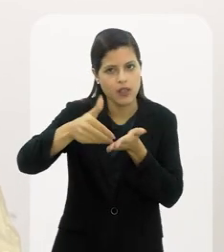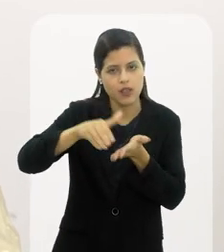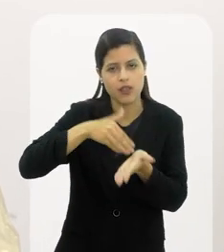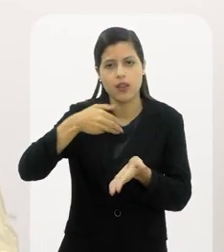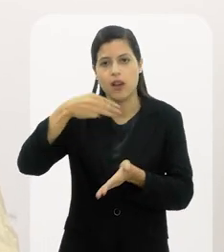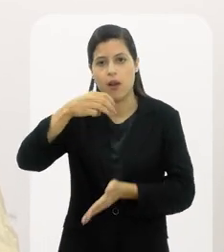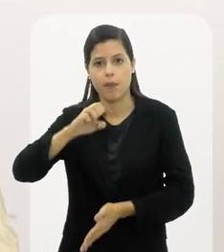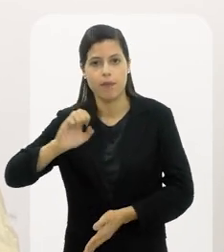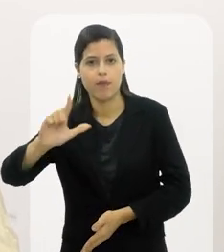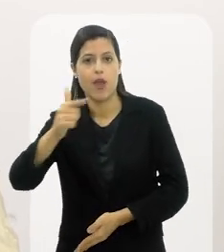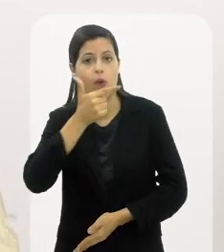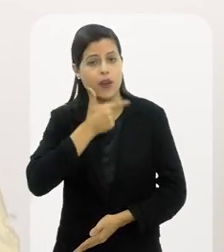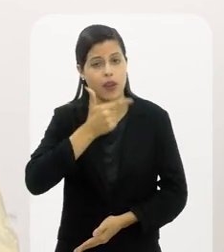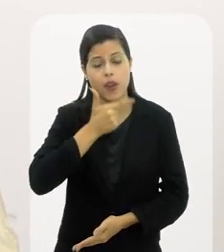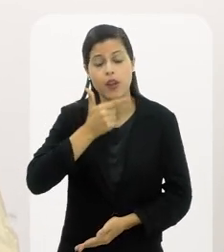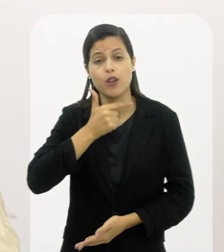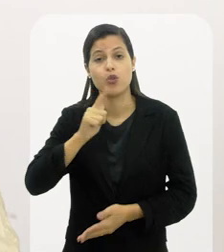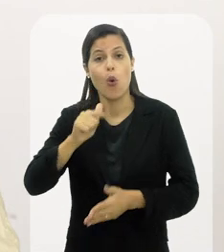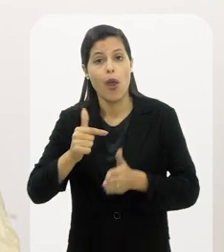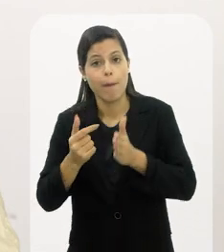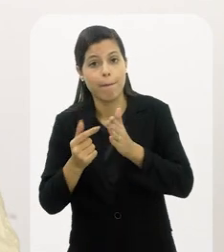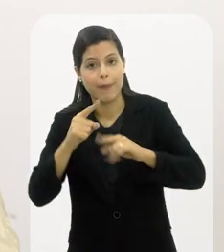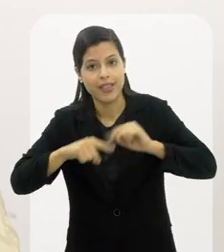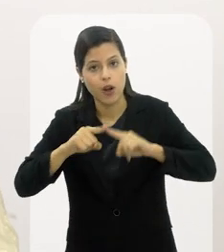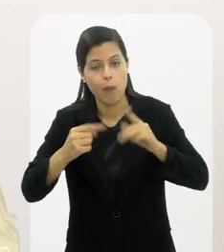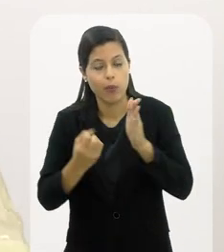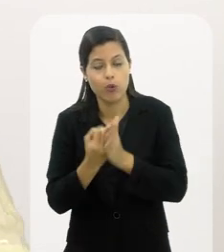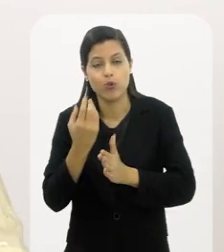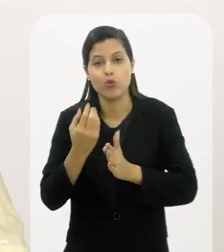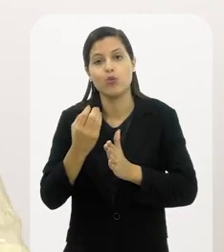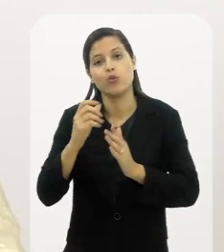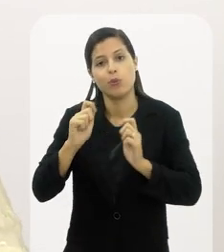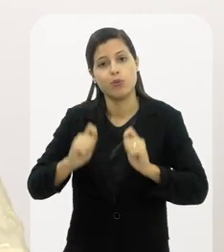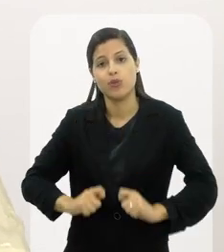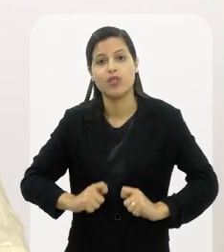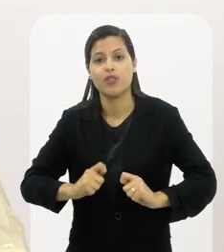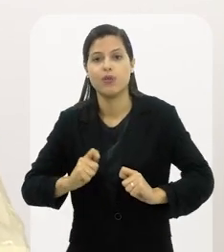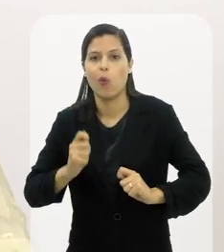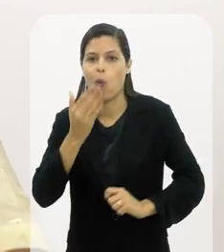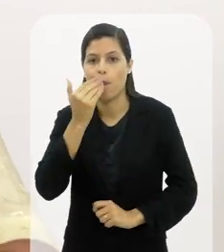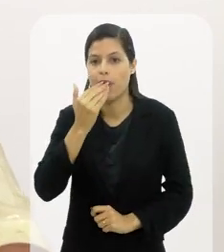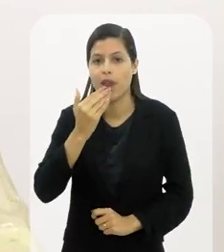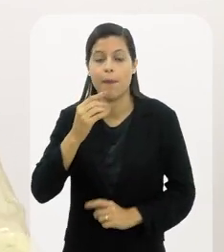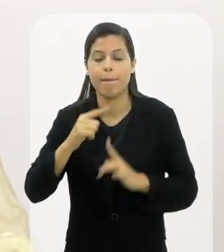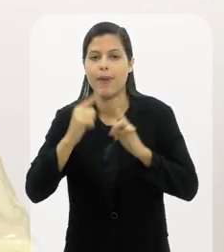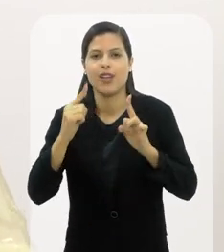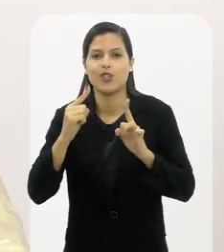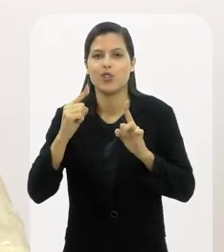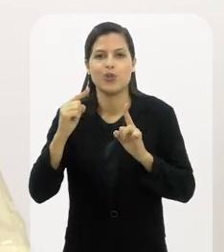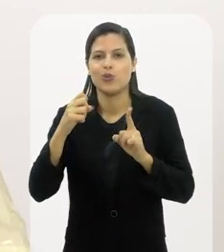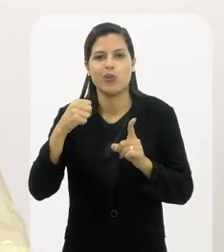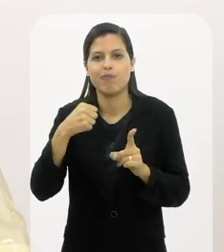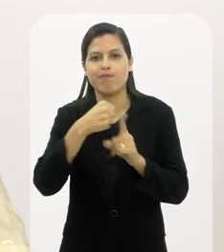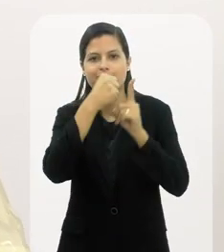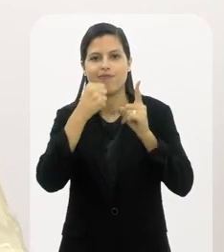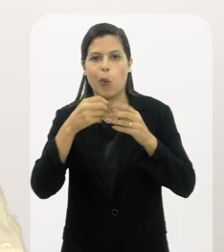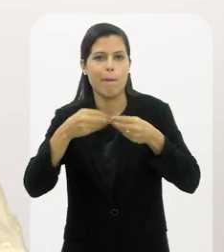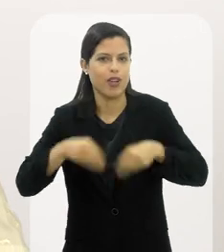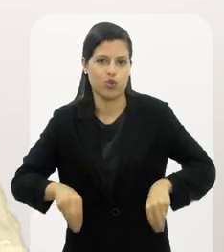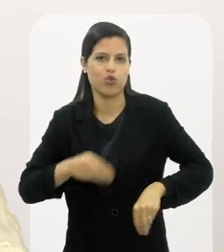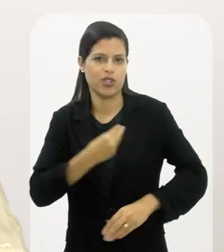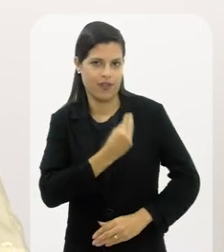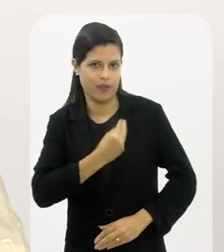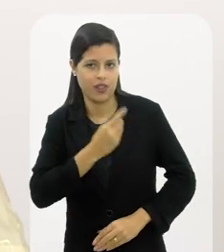queijo, mel, né? Produtos que você pode extrair sem comprometer a vida. Porque a gente trabalha numa perspectiva, a